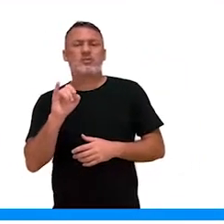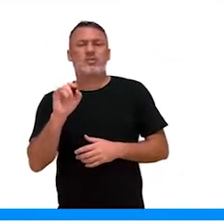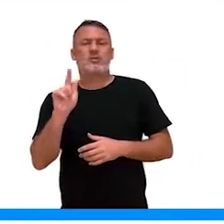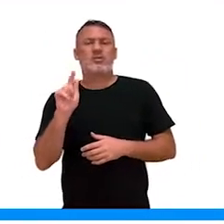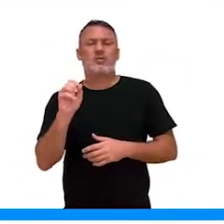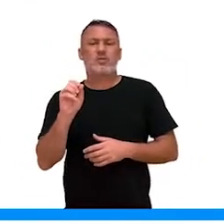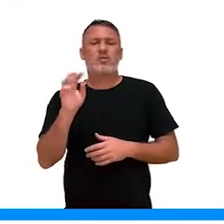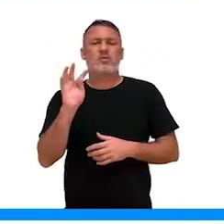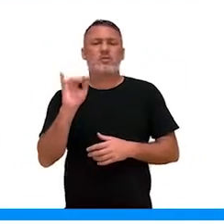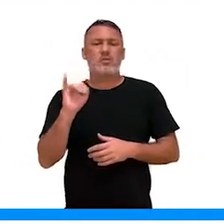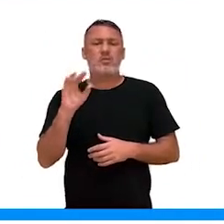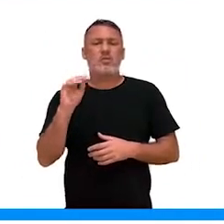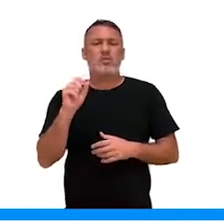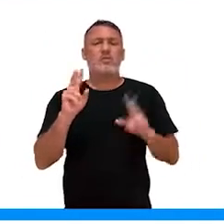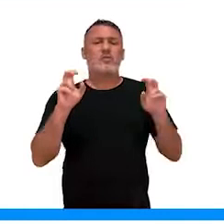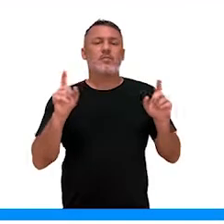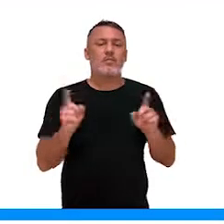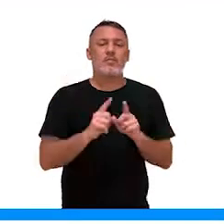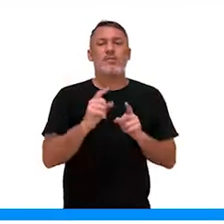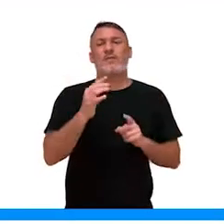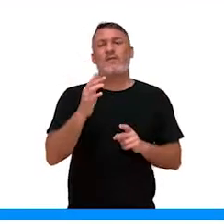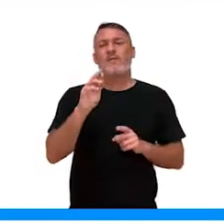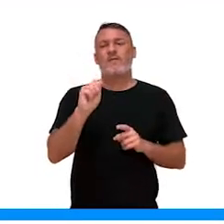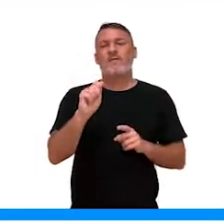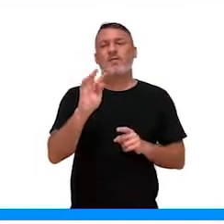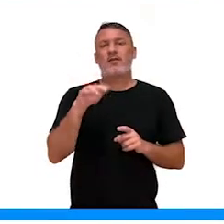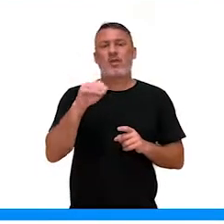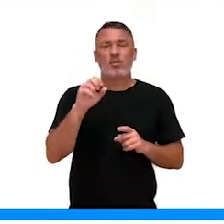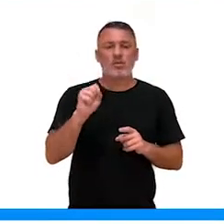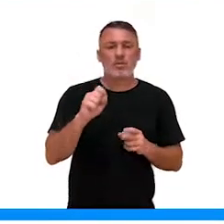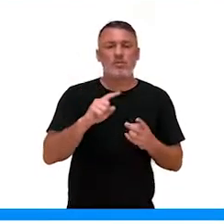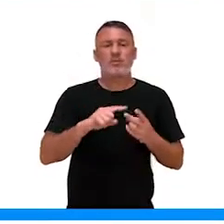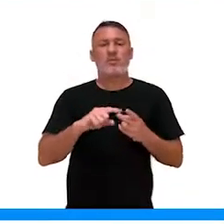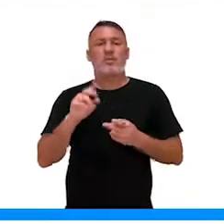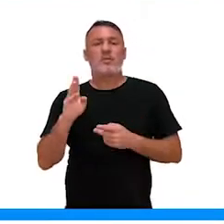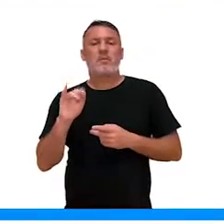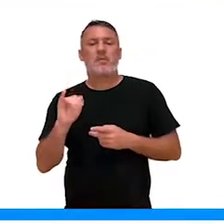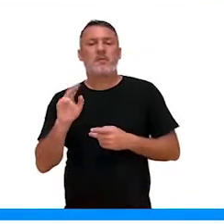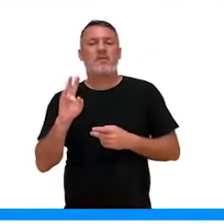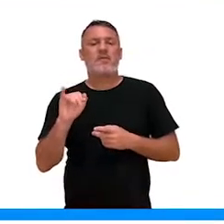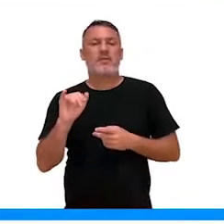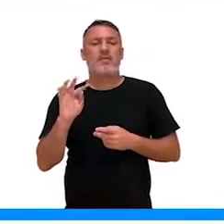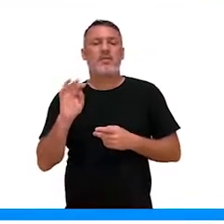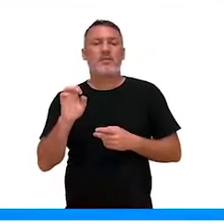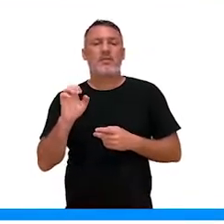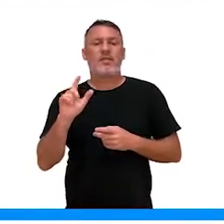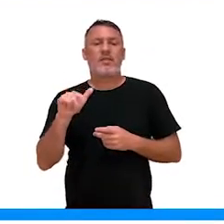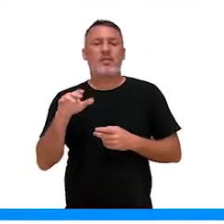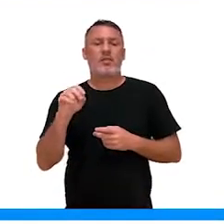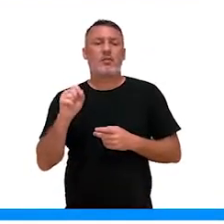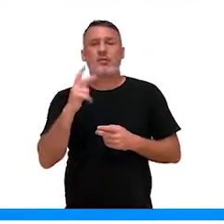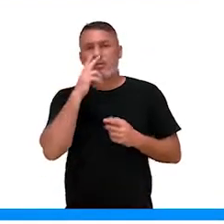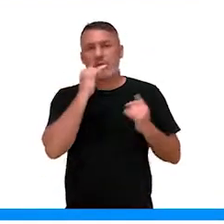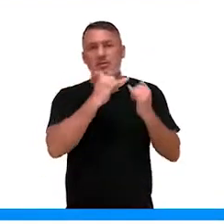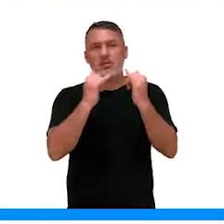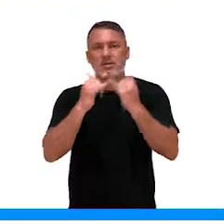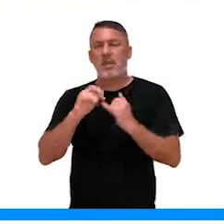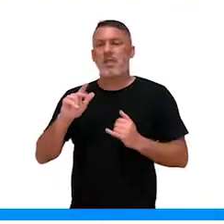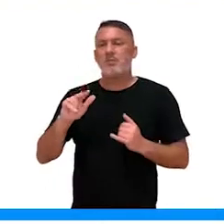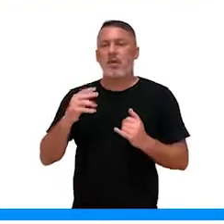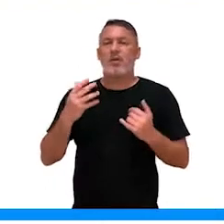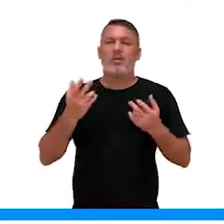dizigóticos, que são fraternos ou bivitelinos, eles são semelhantes a 2 irmãos de partos diferentes. Por